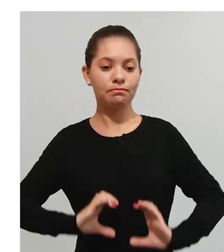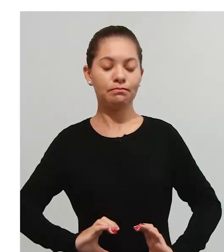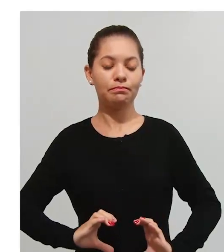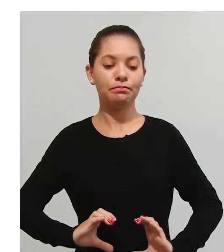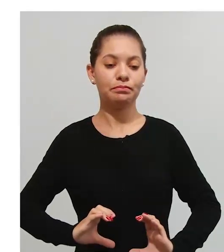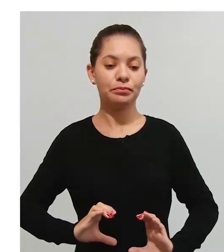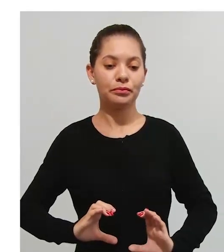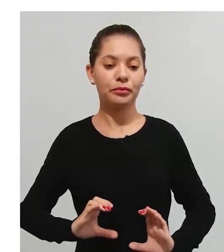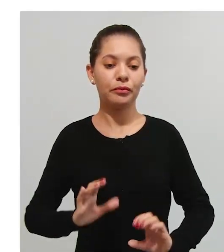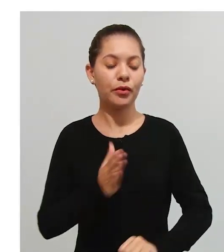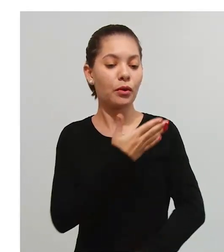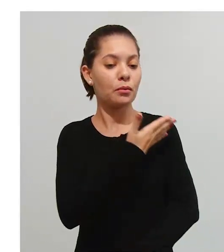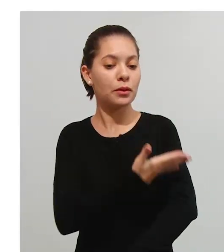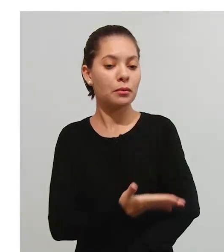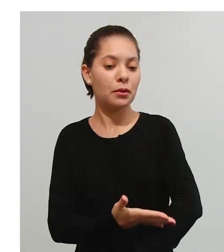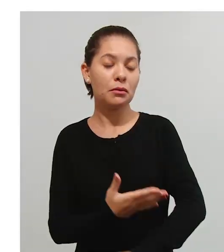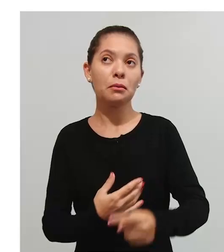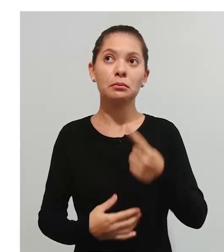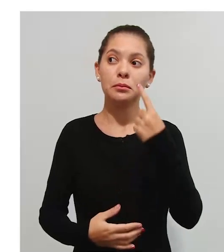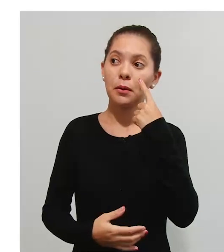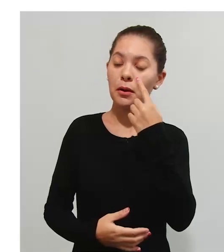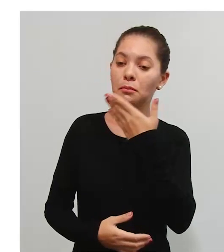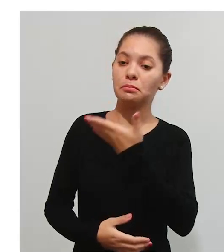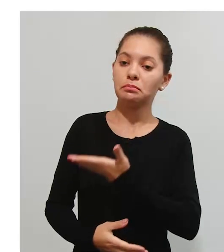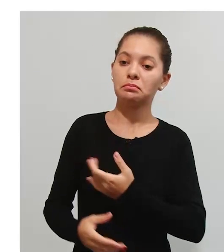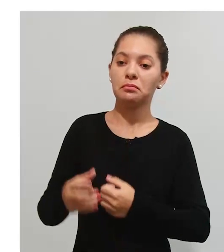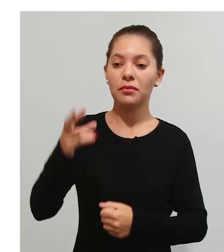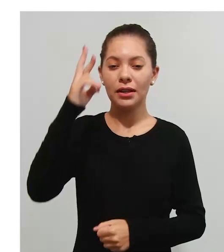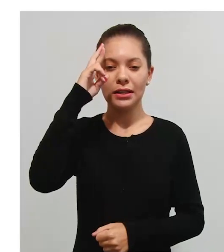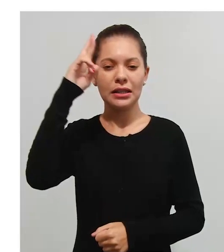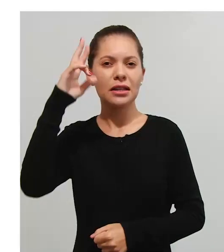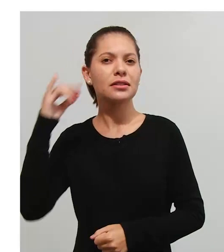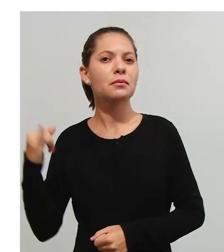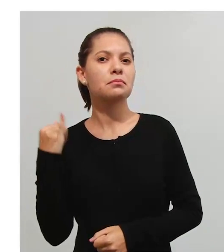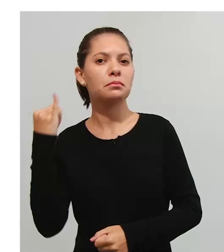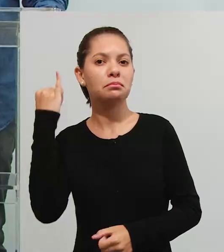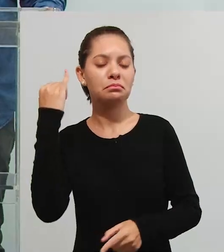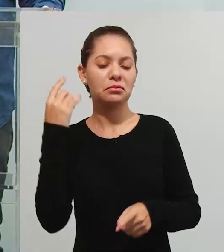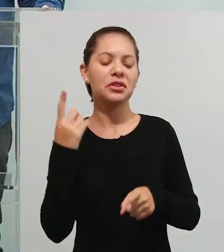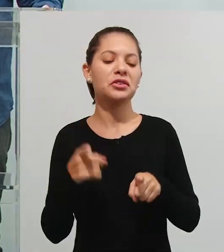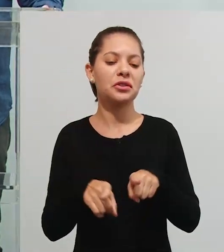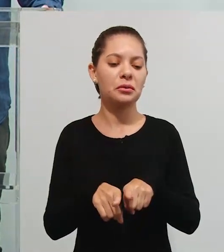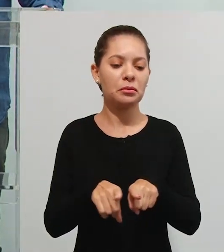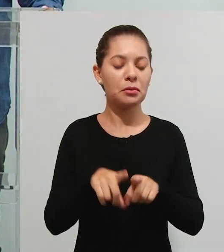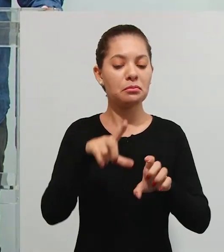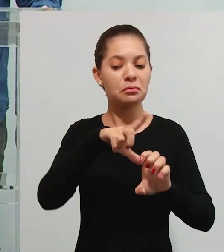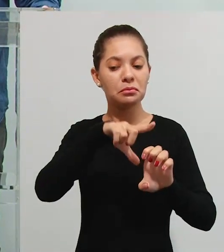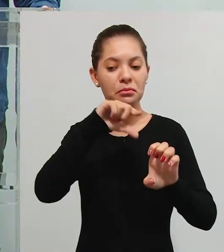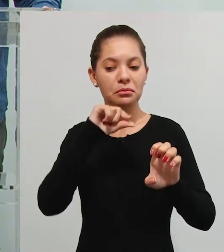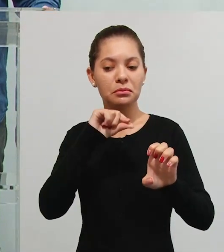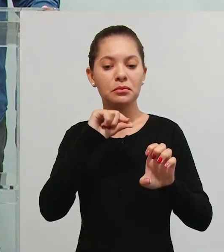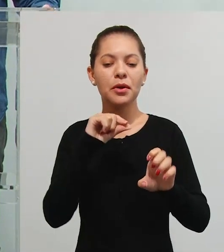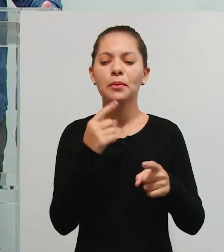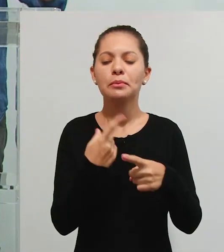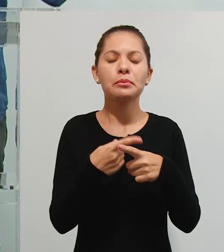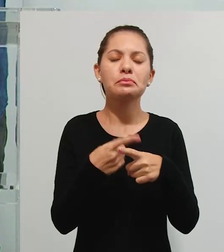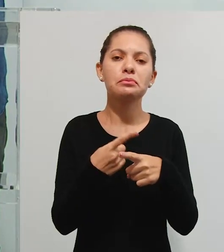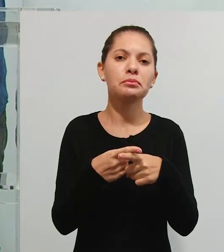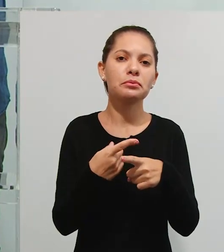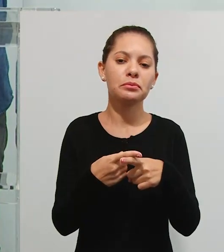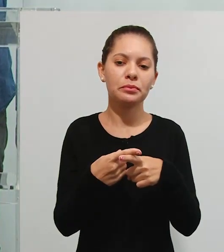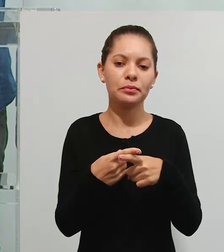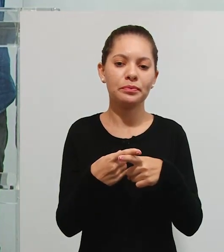dos subordinados. Então veja só que liderança é importante também para o empreendedorismo. Por